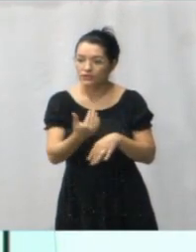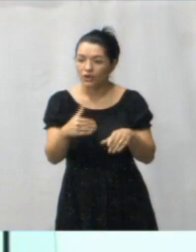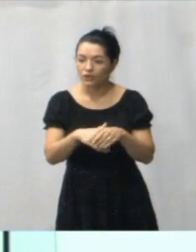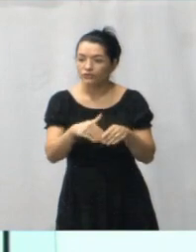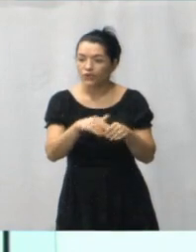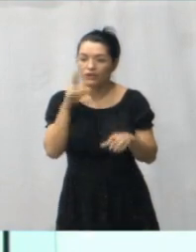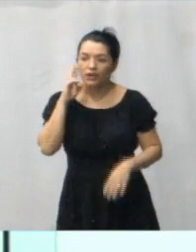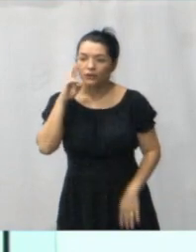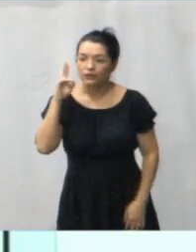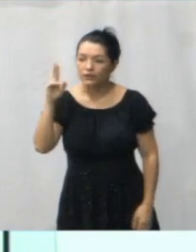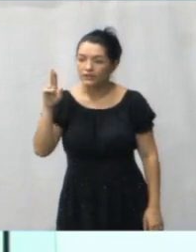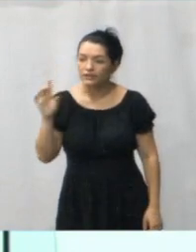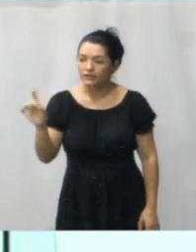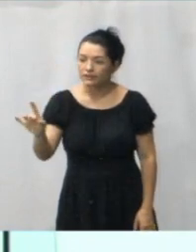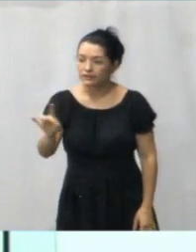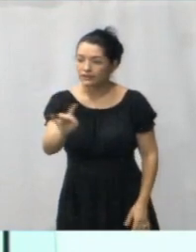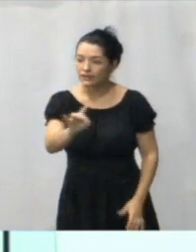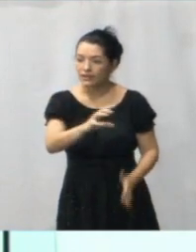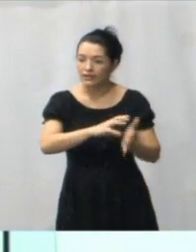partido.